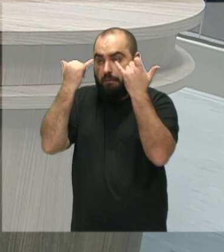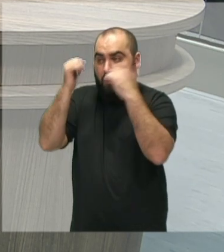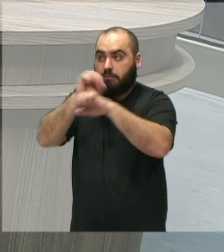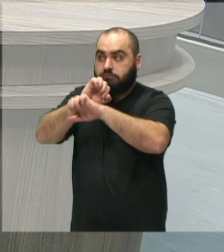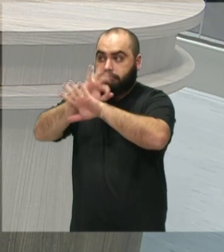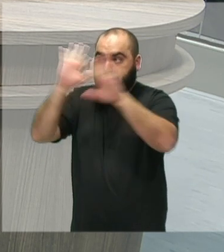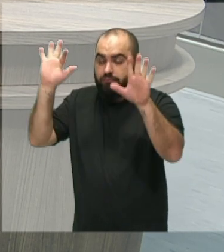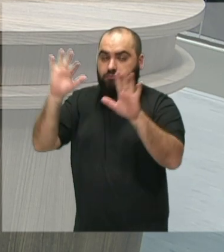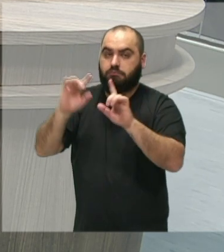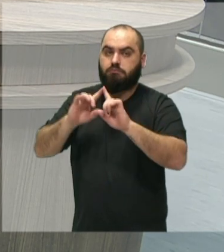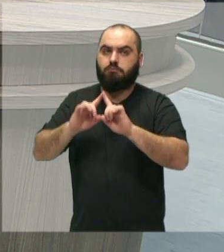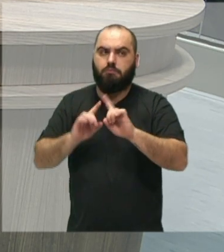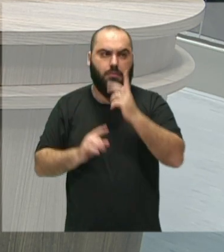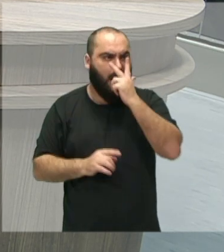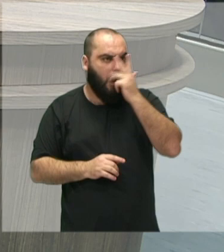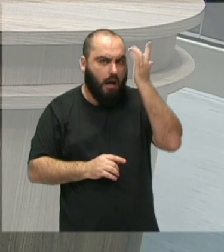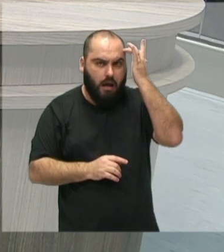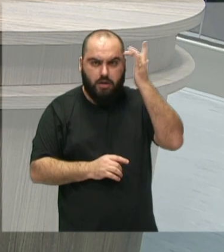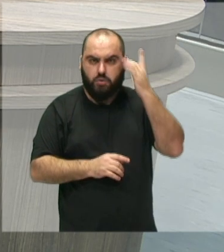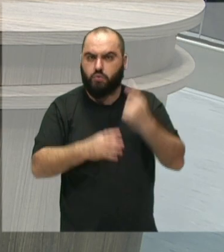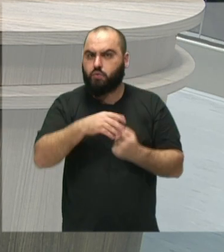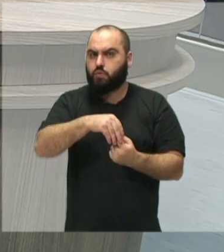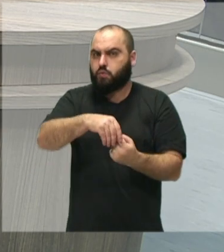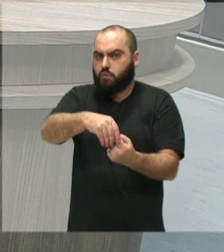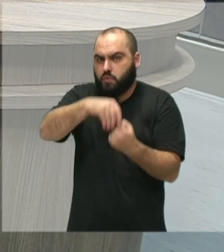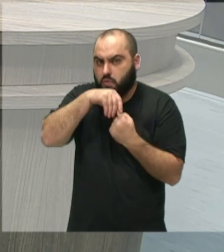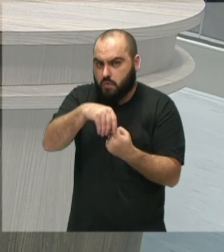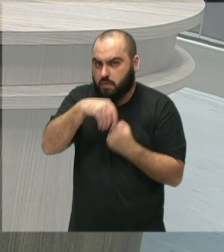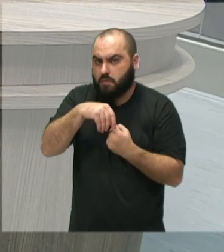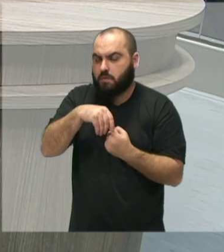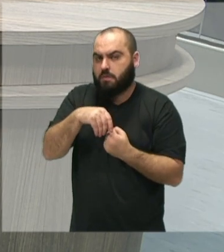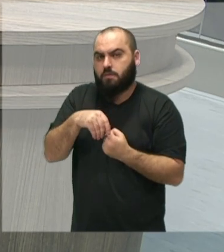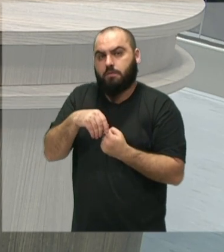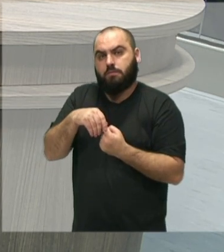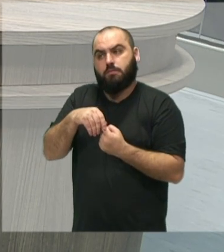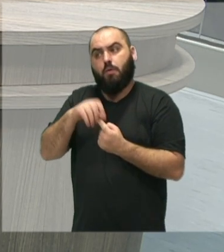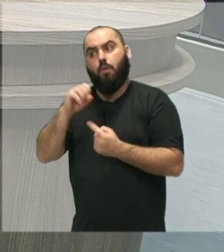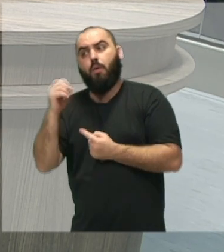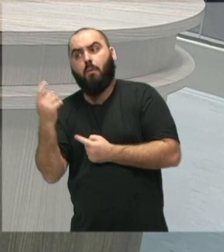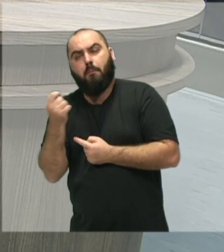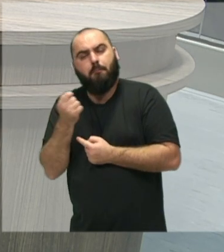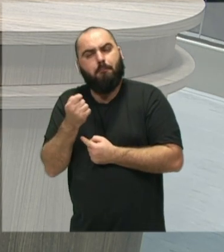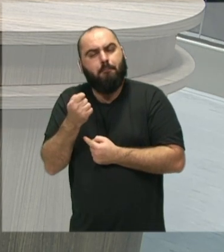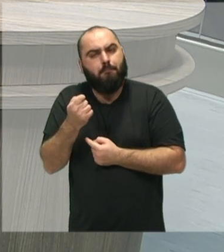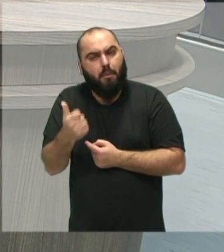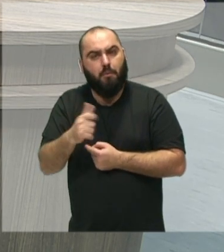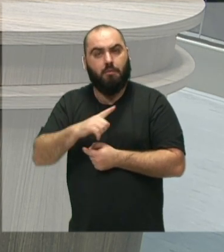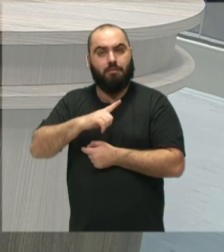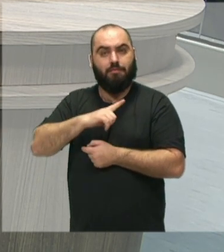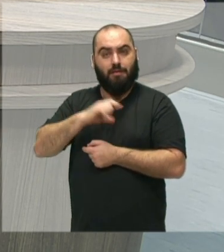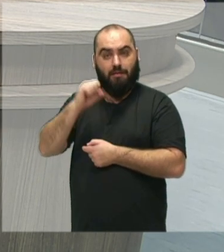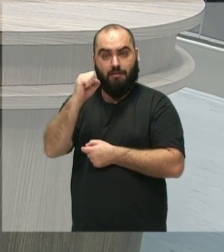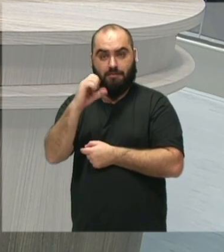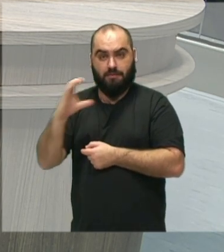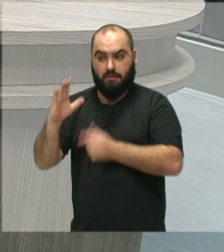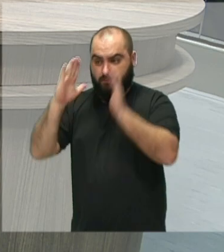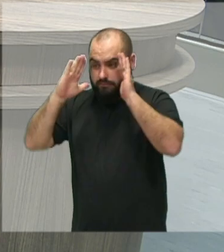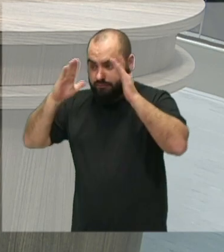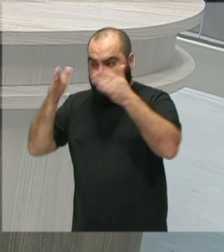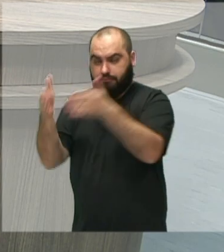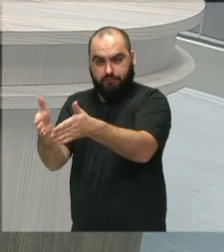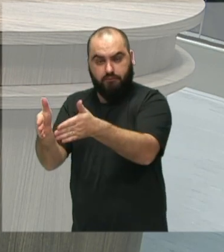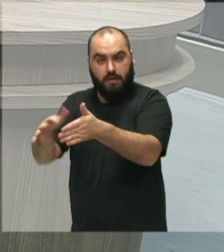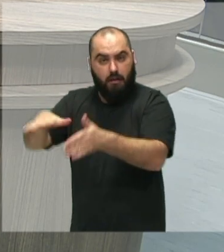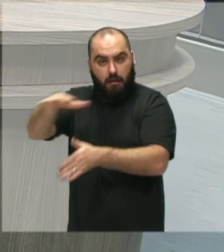mas se não é o único, é um dos poucos que tem em Santa Catarina com essa temática,